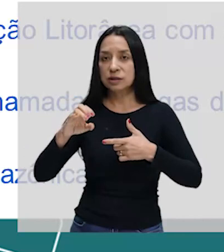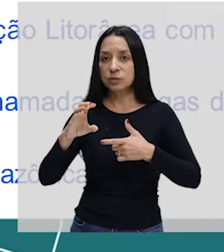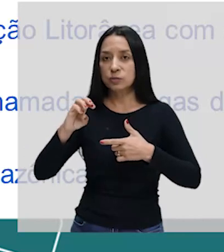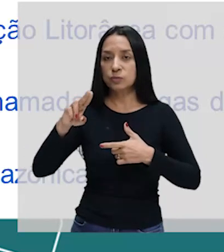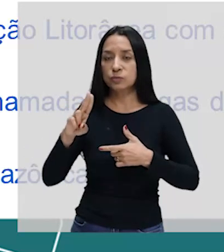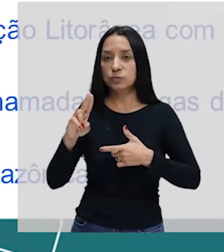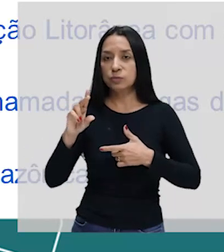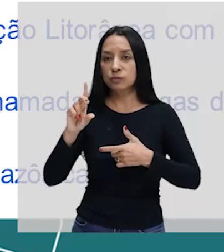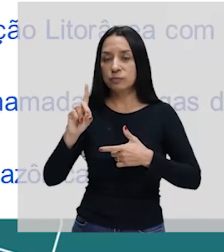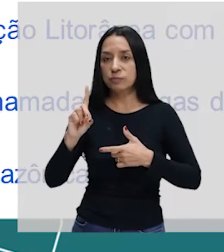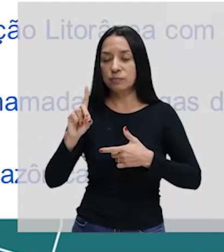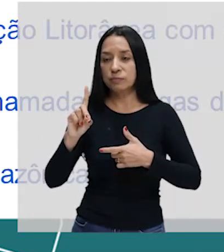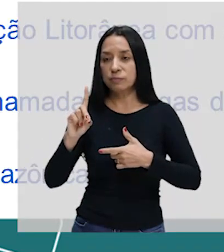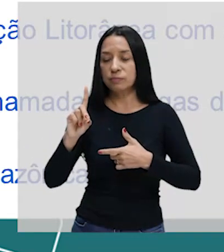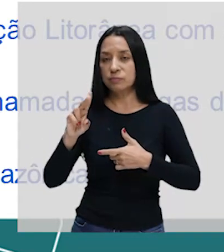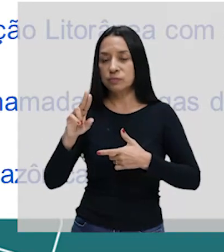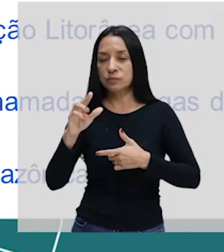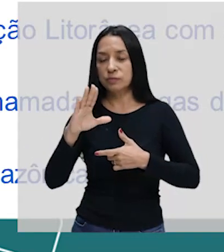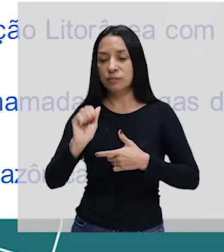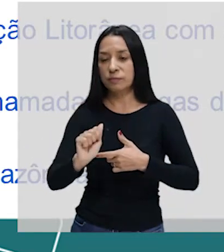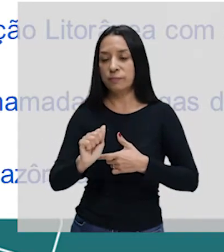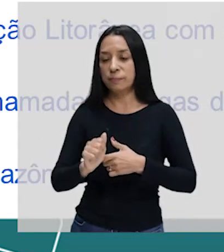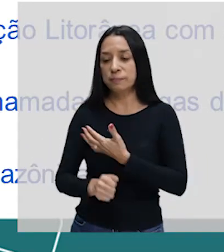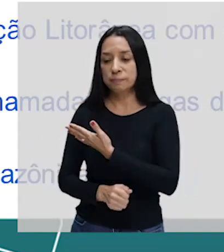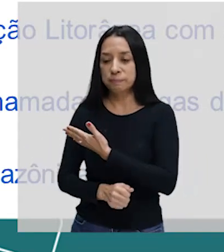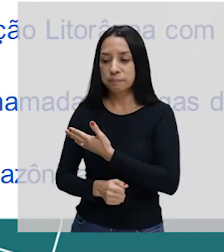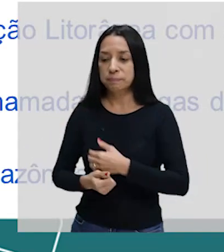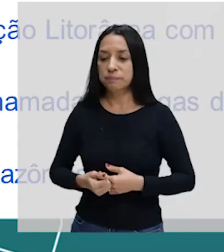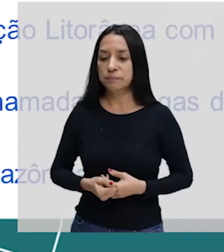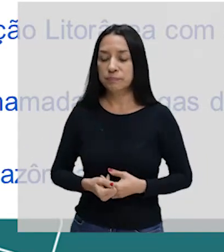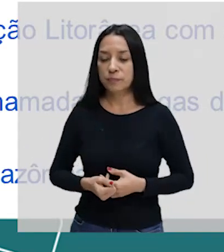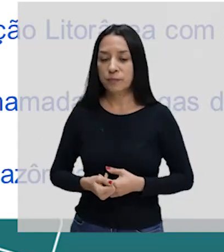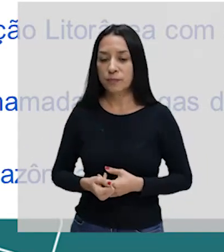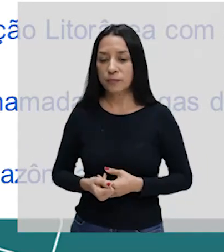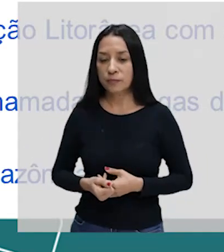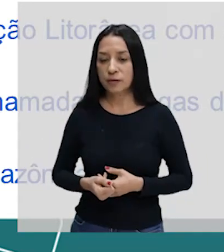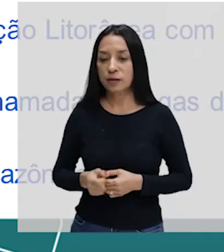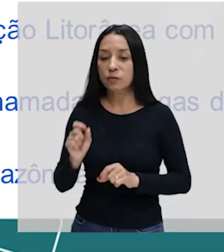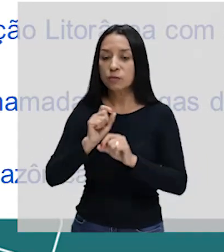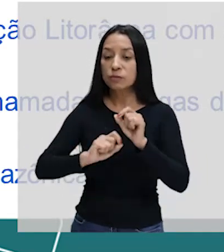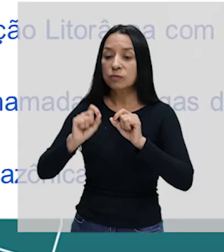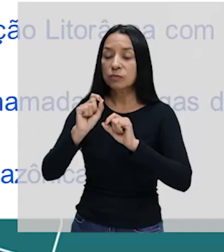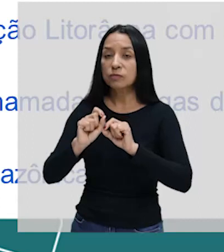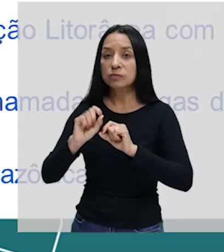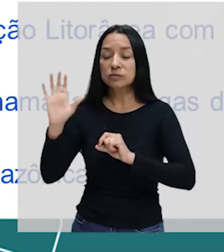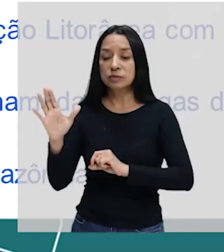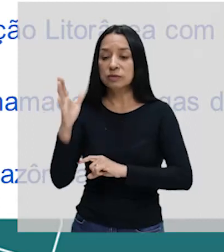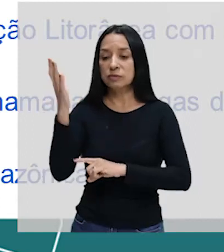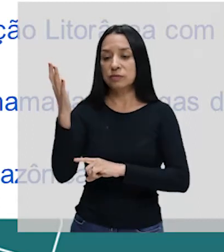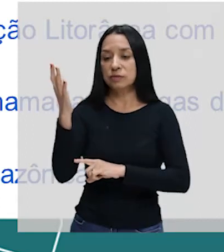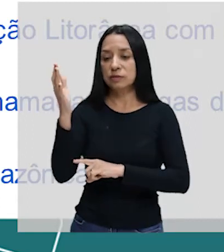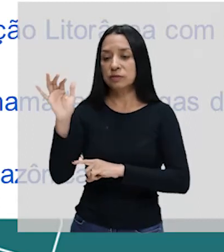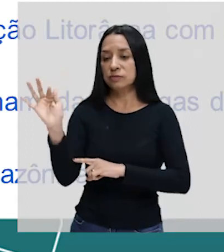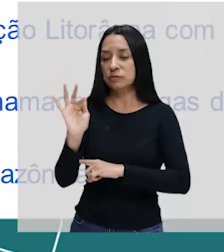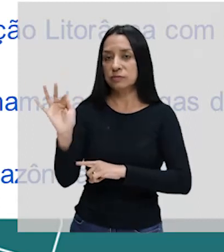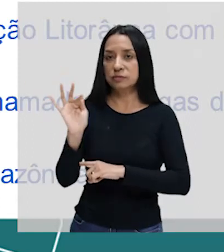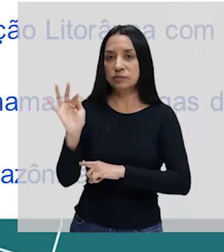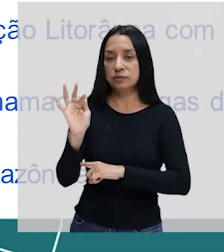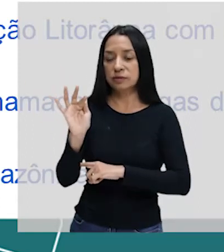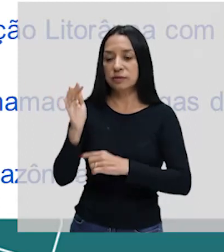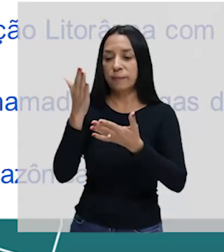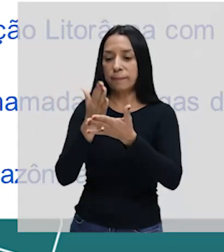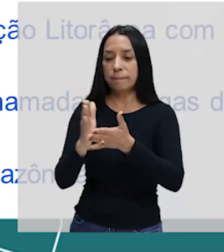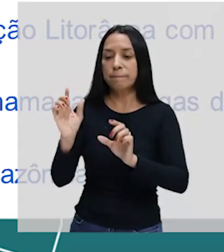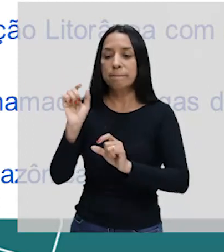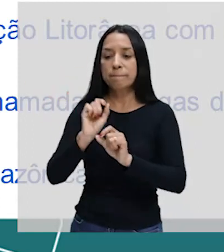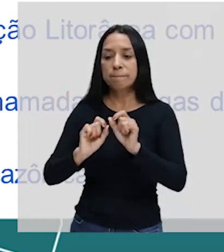dos franceses, na Batalha de Guaxinim, em 1615, o que acontece? Os franceses, eles